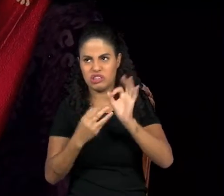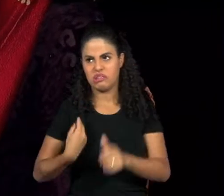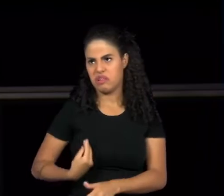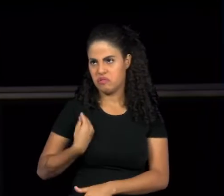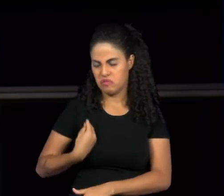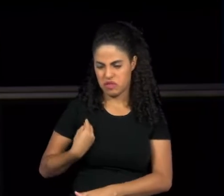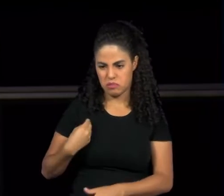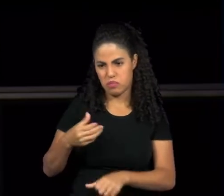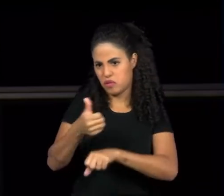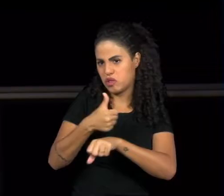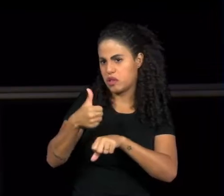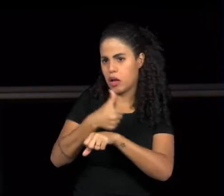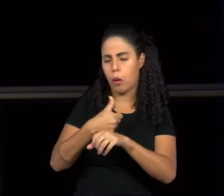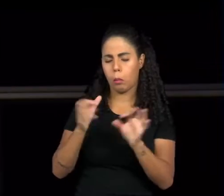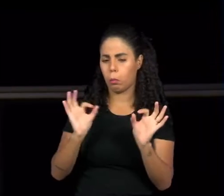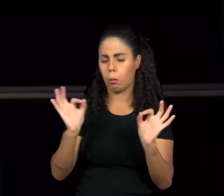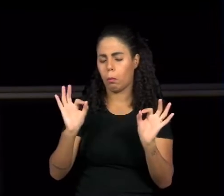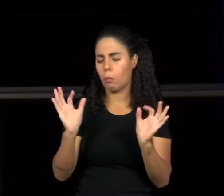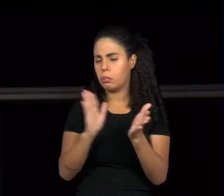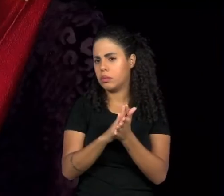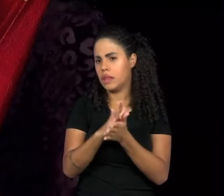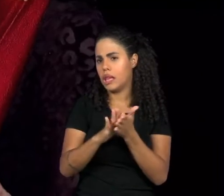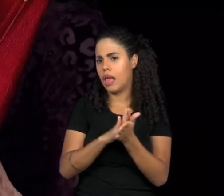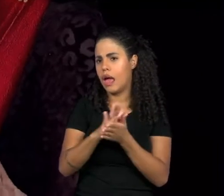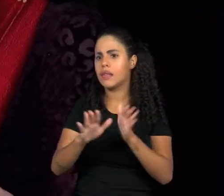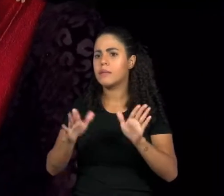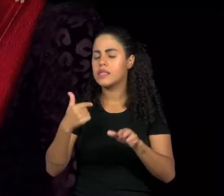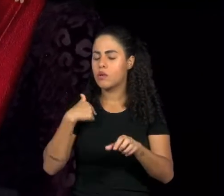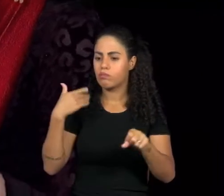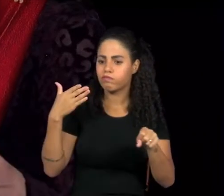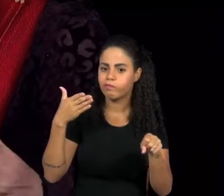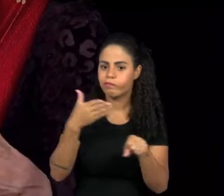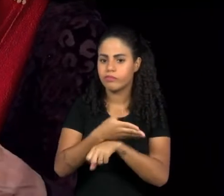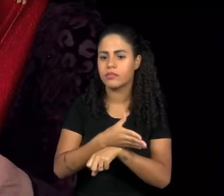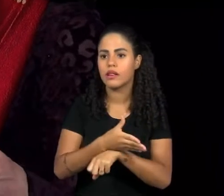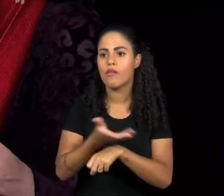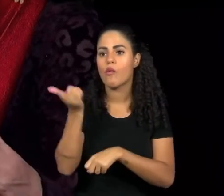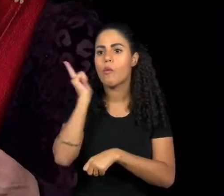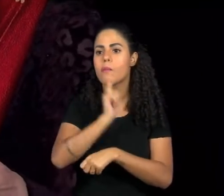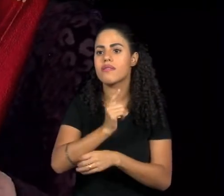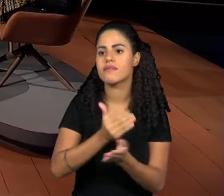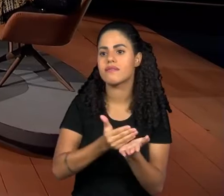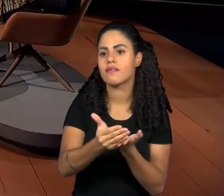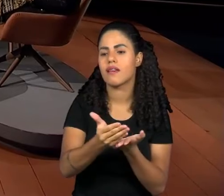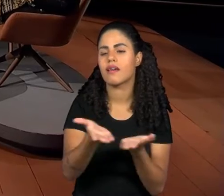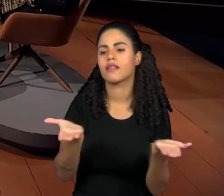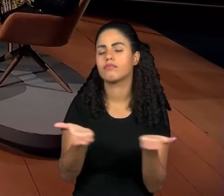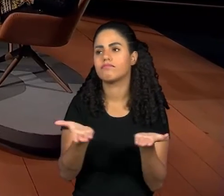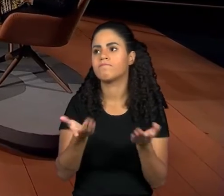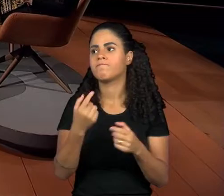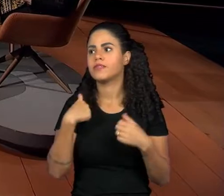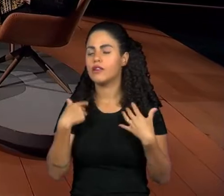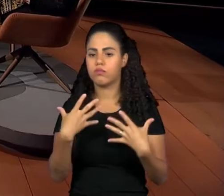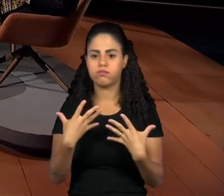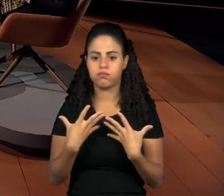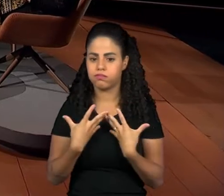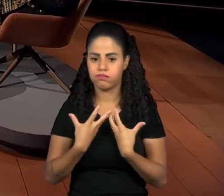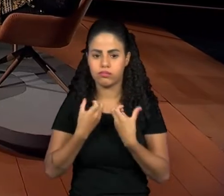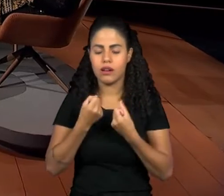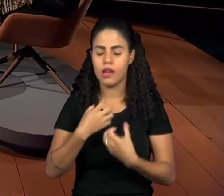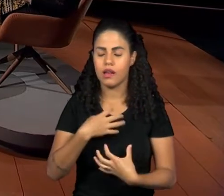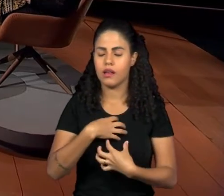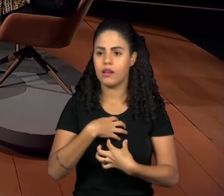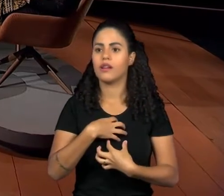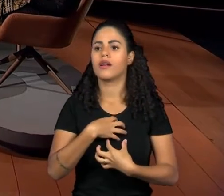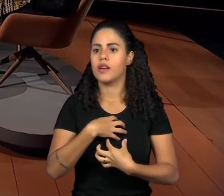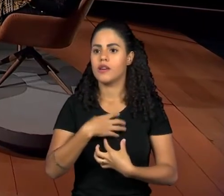nada. E quando eu entrei lá, repentinamente eu fiquei envolvida. E do nada